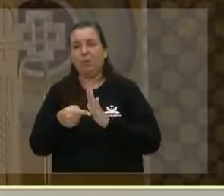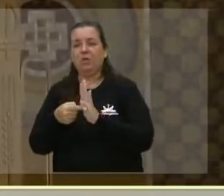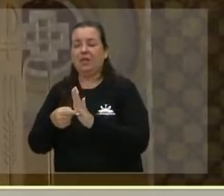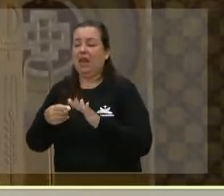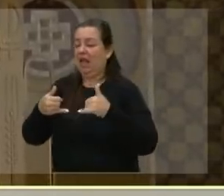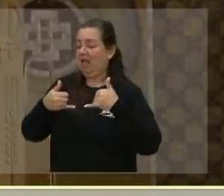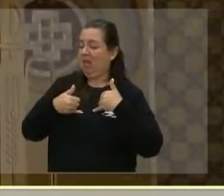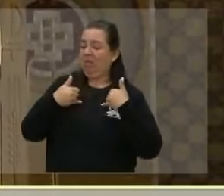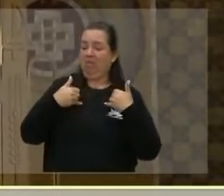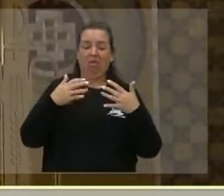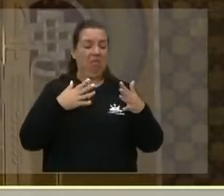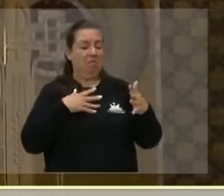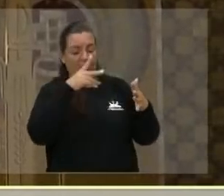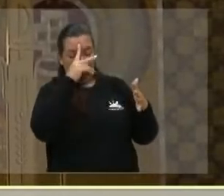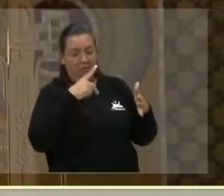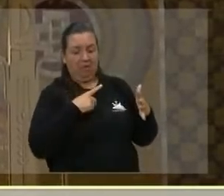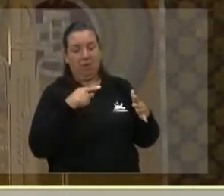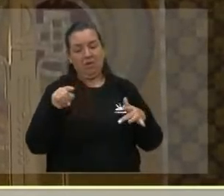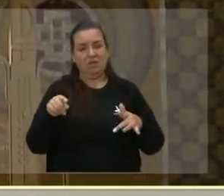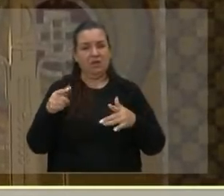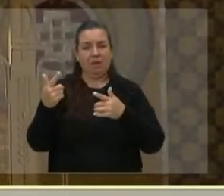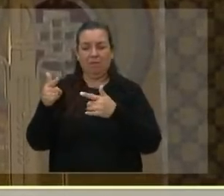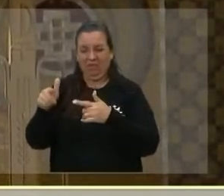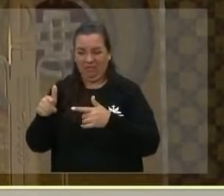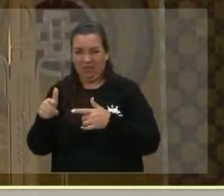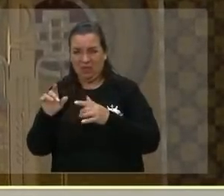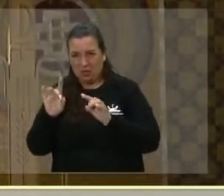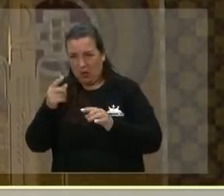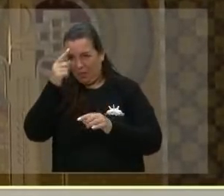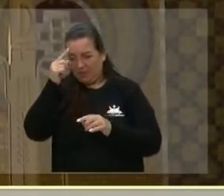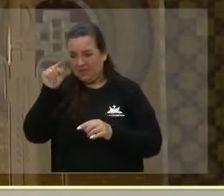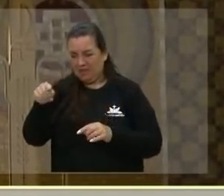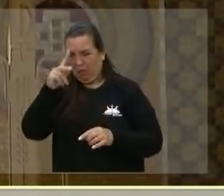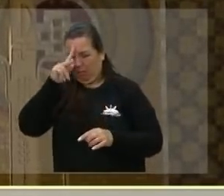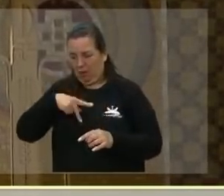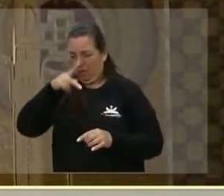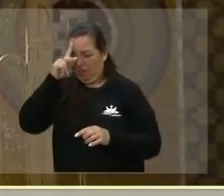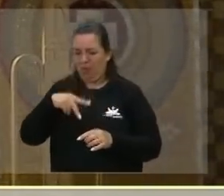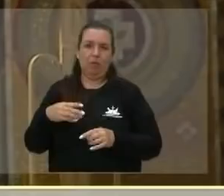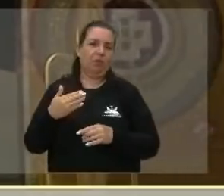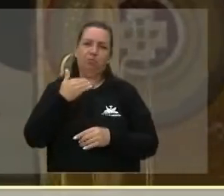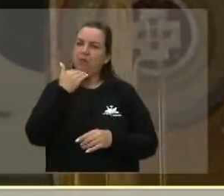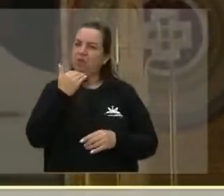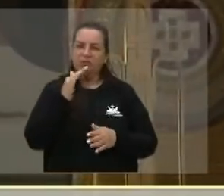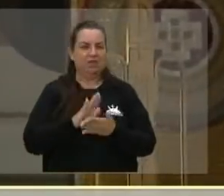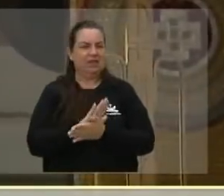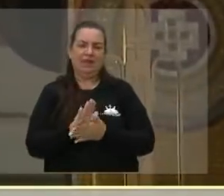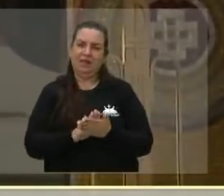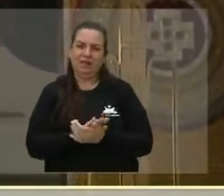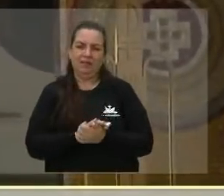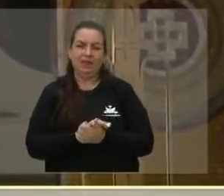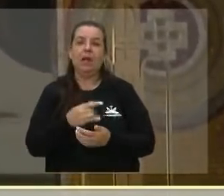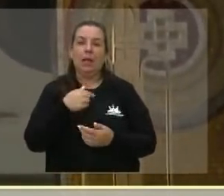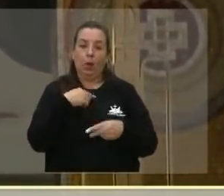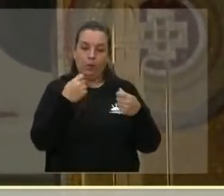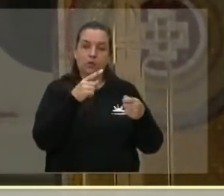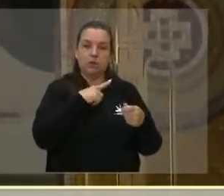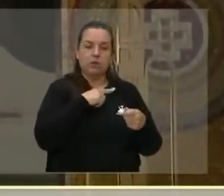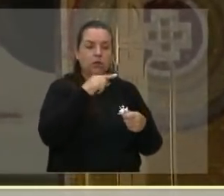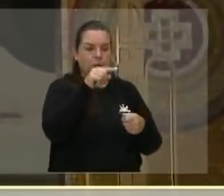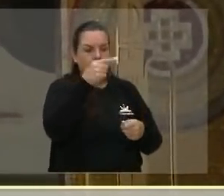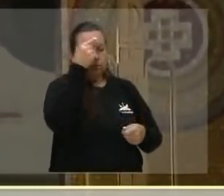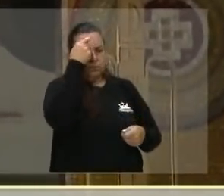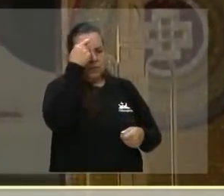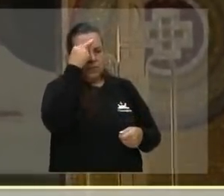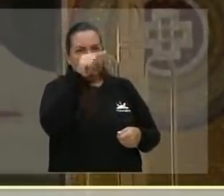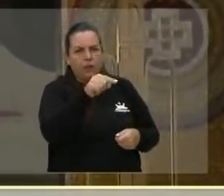santifica é a intenção e a intenção com que faço a intenção com que